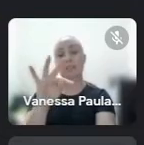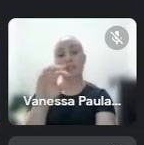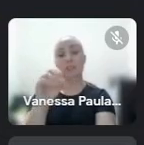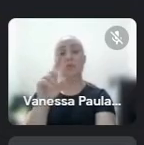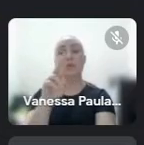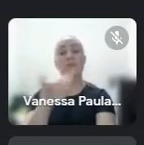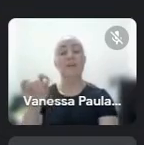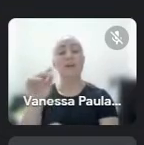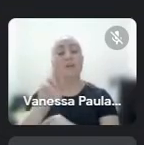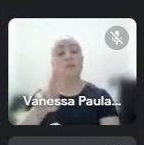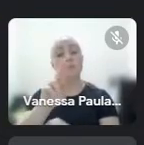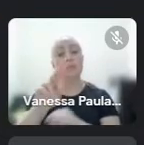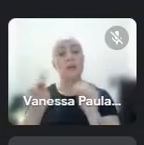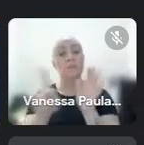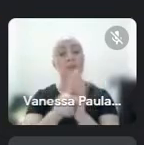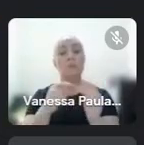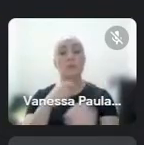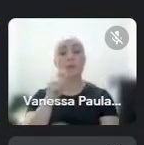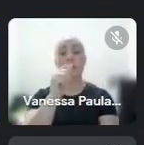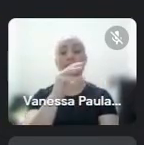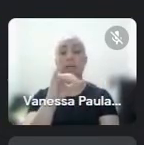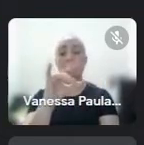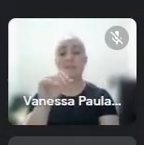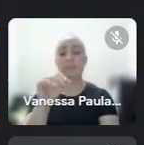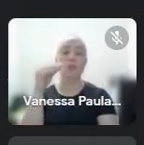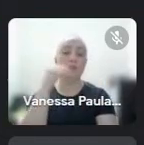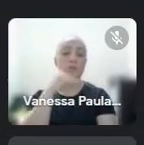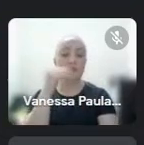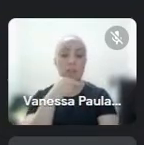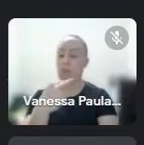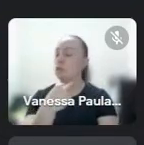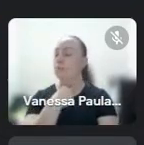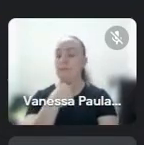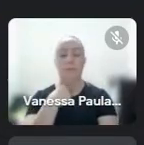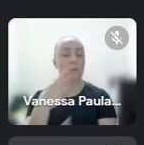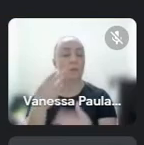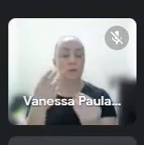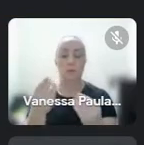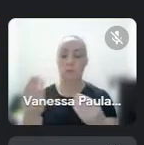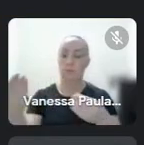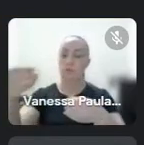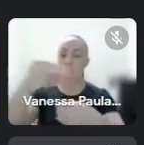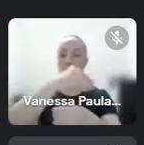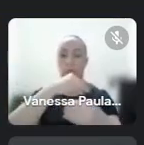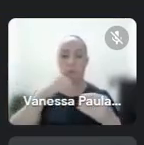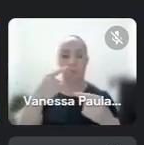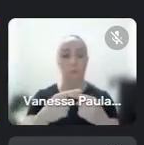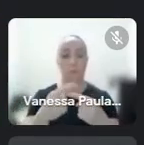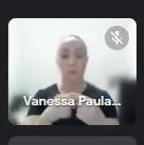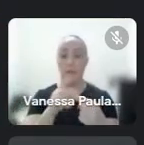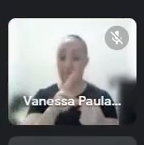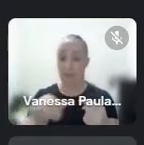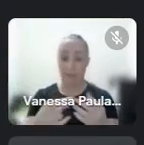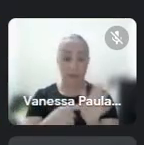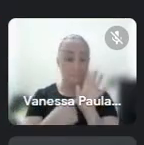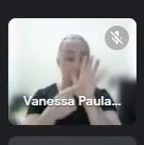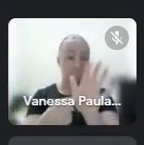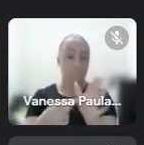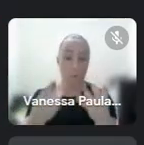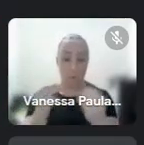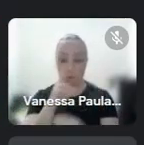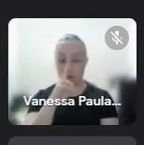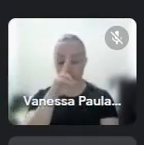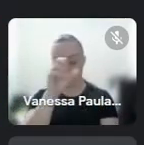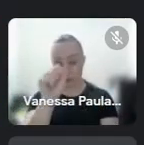fraco. Então, você não vai poder colocar muito ácido na sua amostra, para ela não ficar muito acidificada,